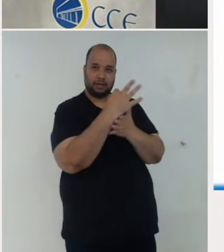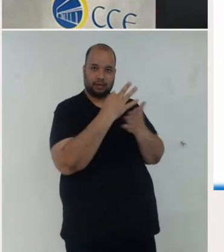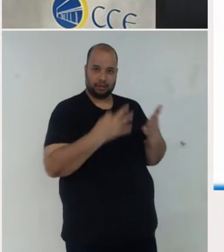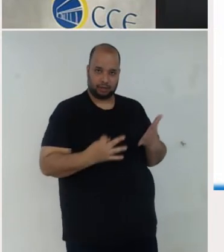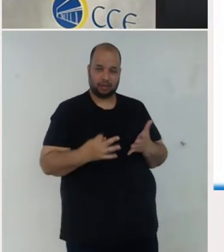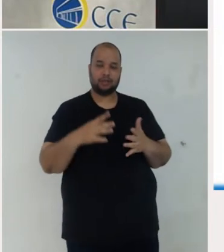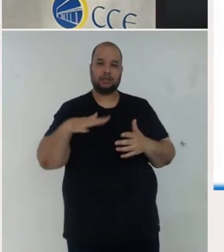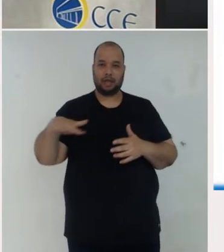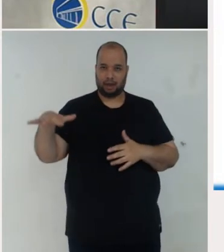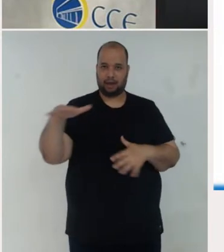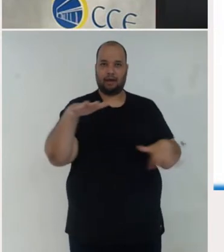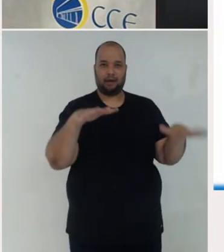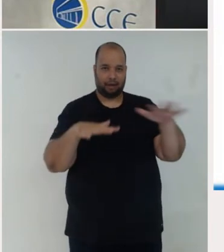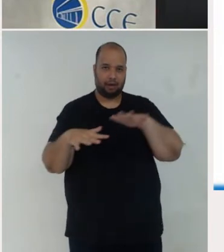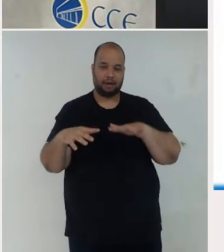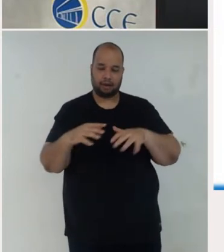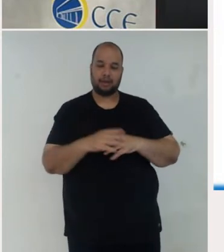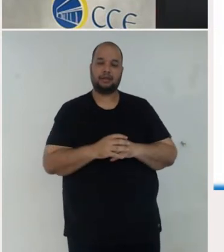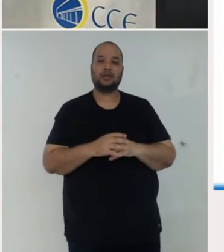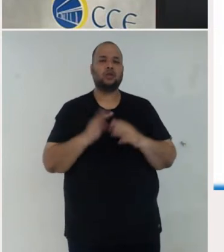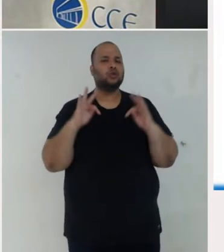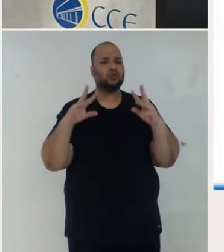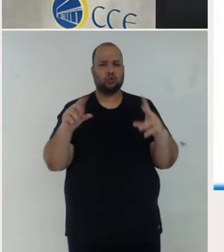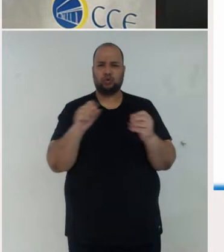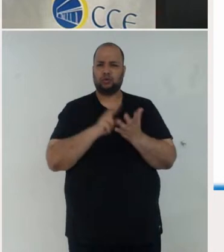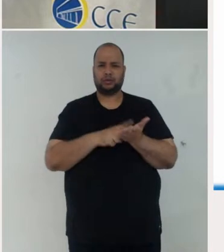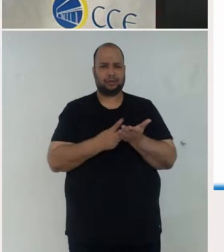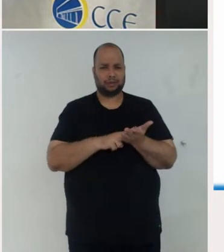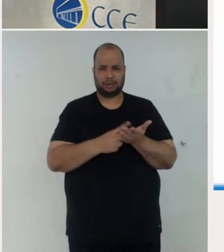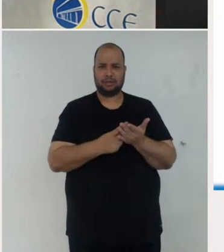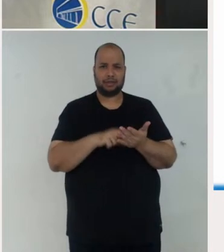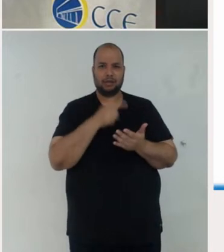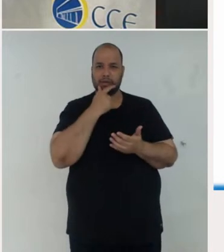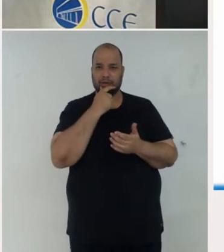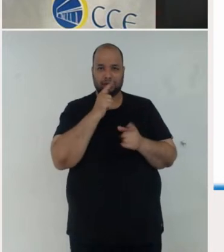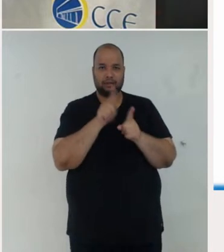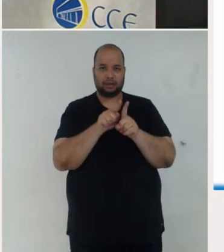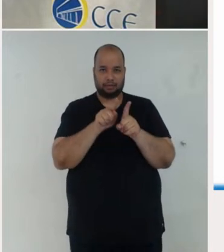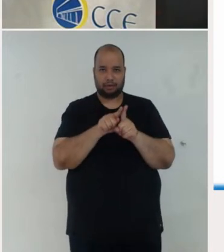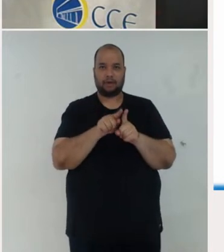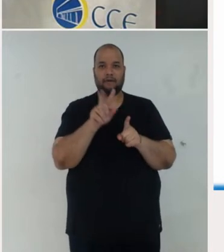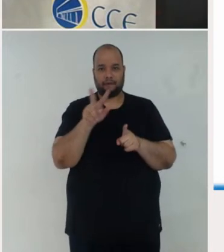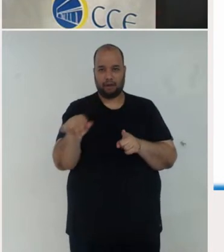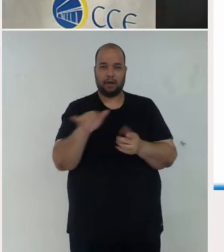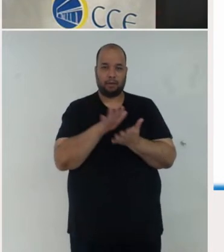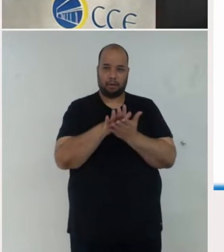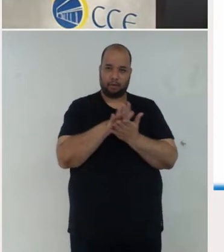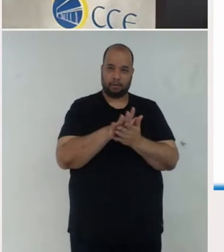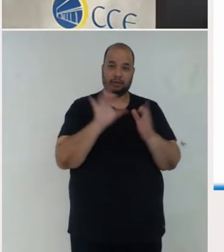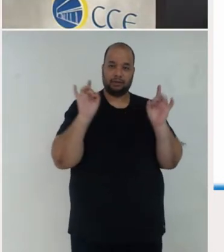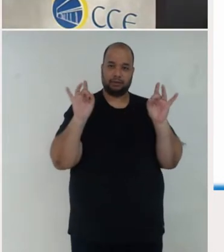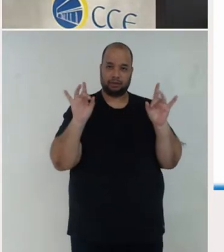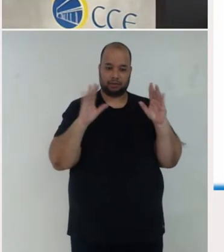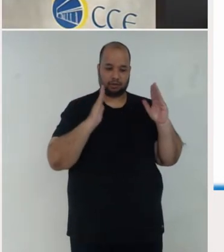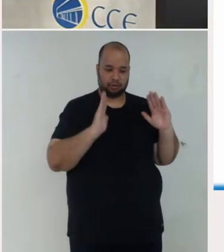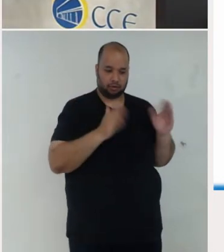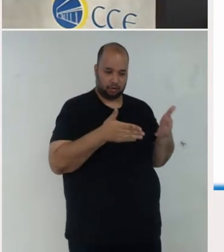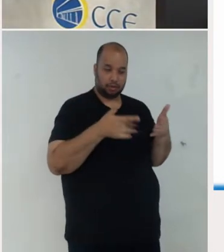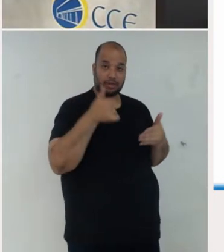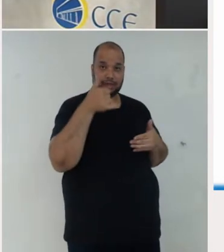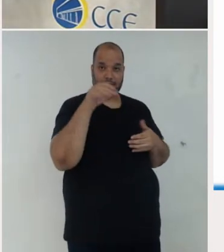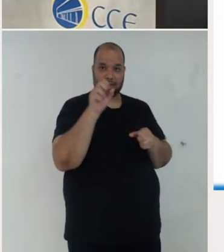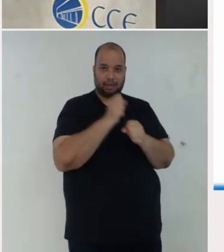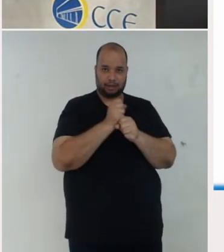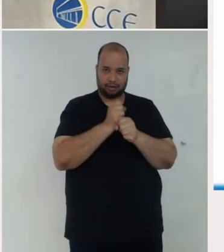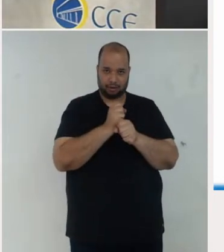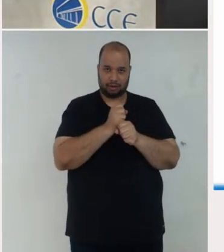da nossa área, e todos esses textos serão traduzidos em inglês. Então a gente vai ter uma publicação específica de 10 anos